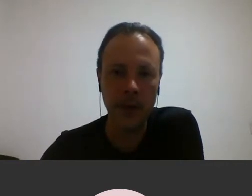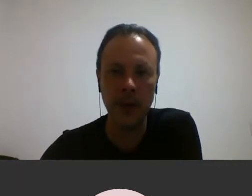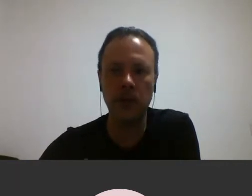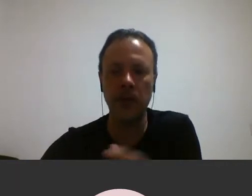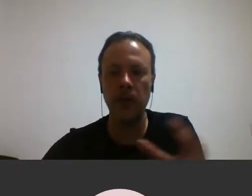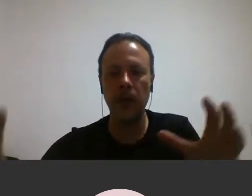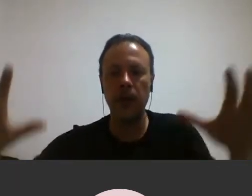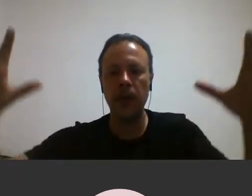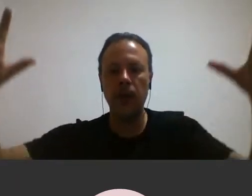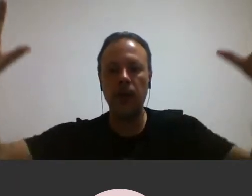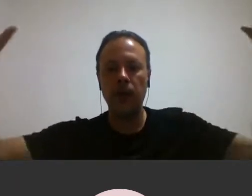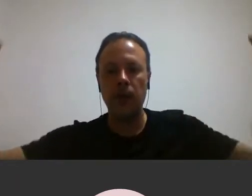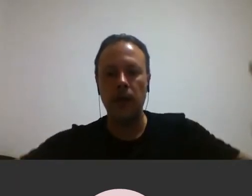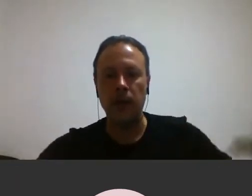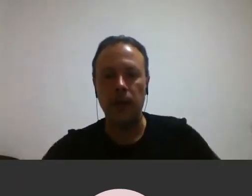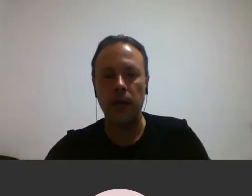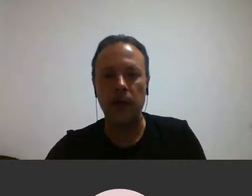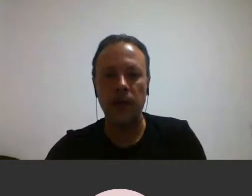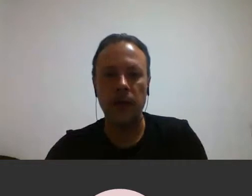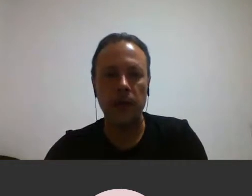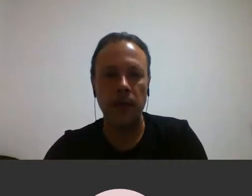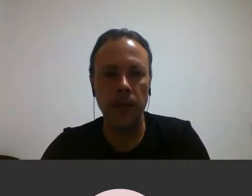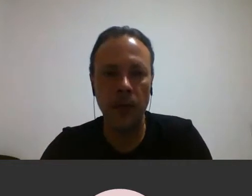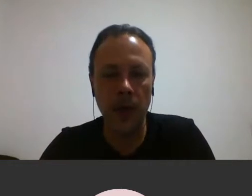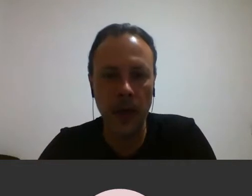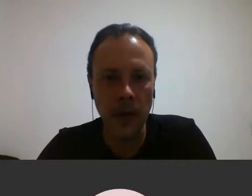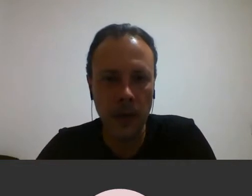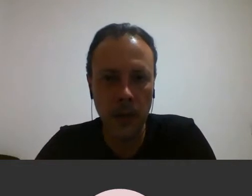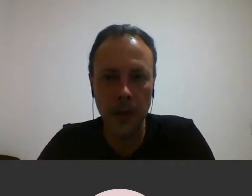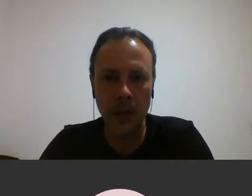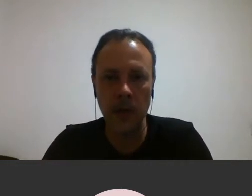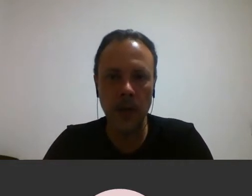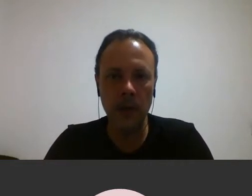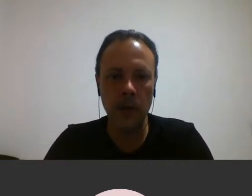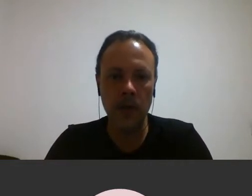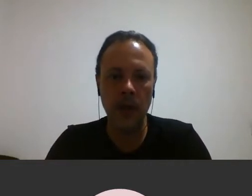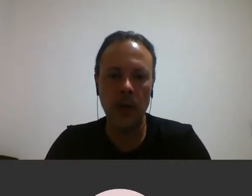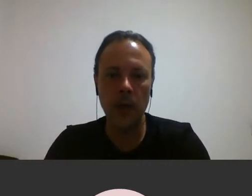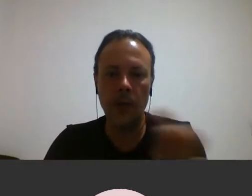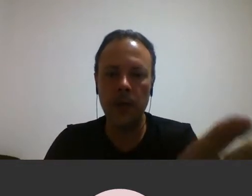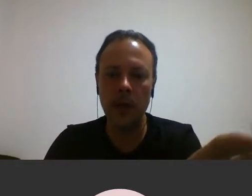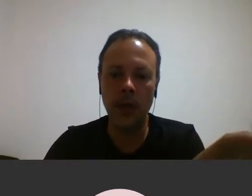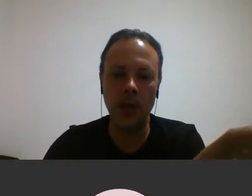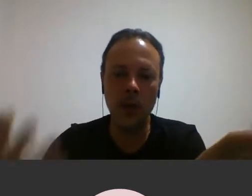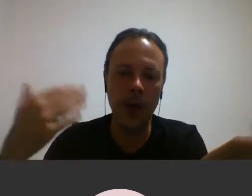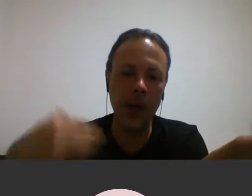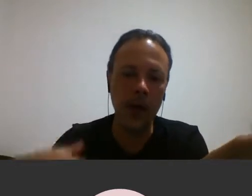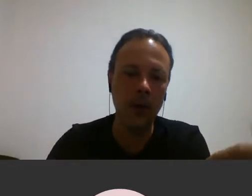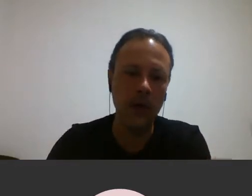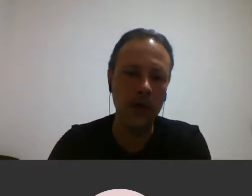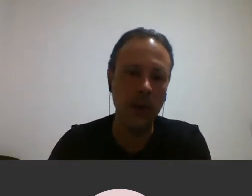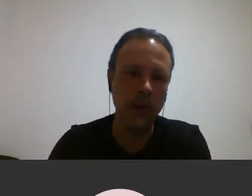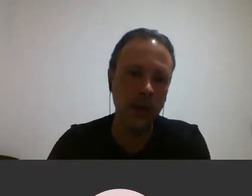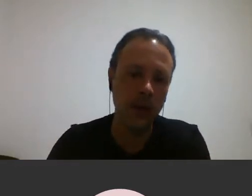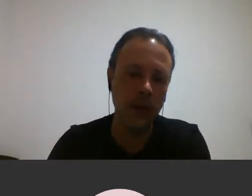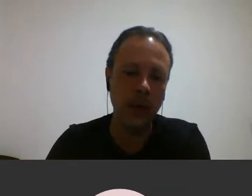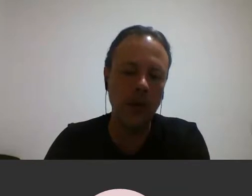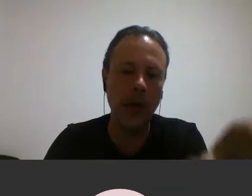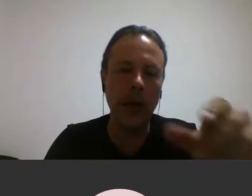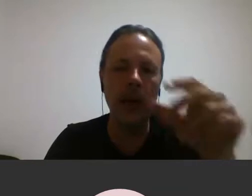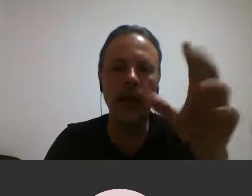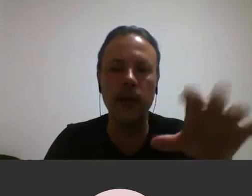frente aí, porque senão a gente acaba indo um pouco além do que deveríamos aí. Ainda preciso retomar alguns